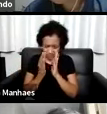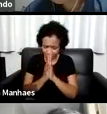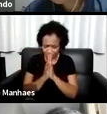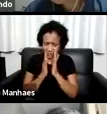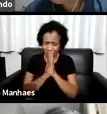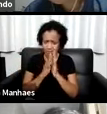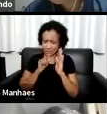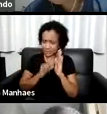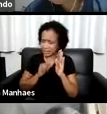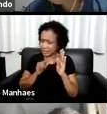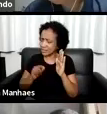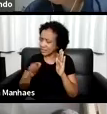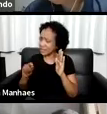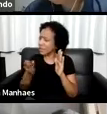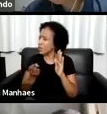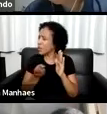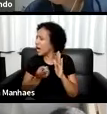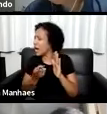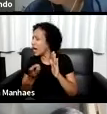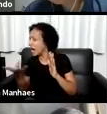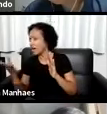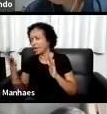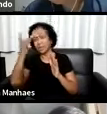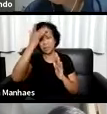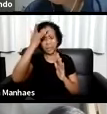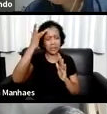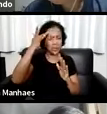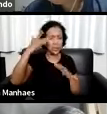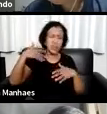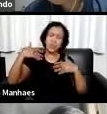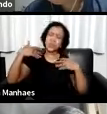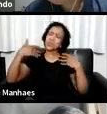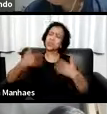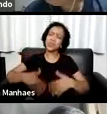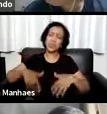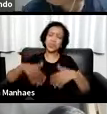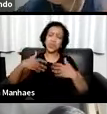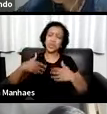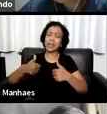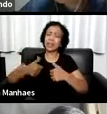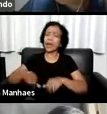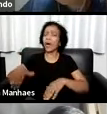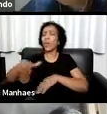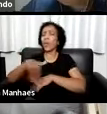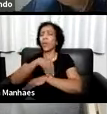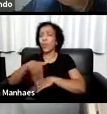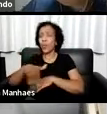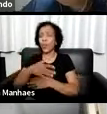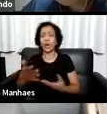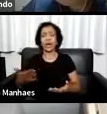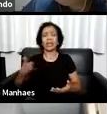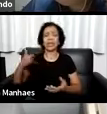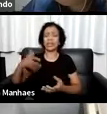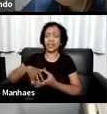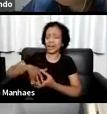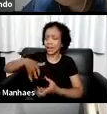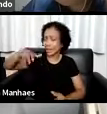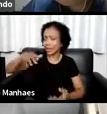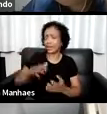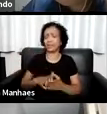Senhor, quantas pessoas em situação de vulnerabilidade por conta da sua idade, já têm idade